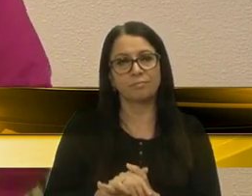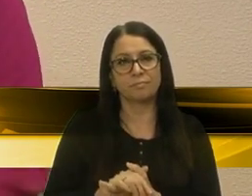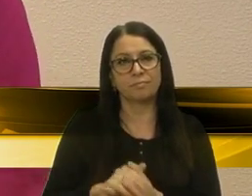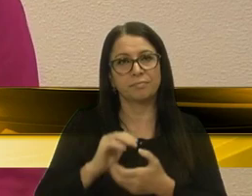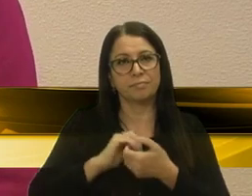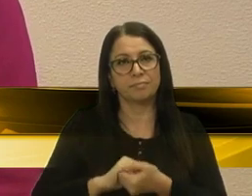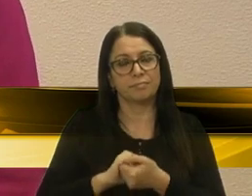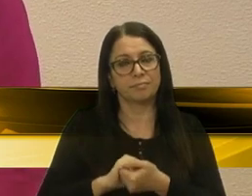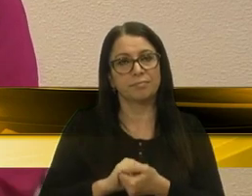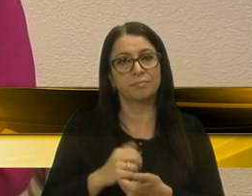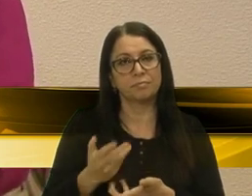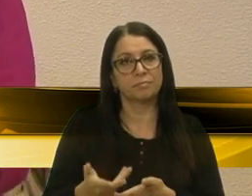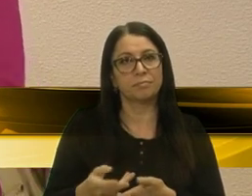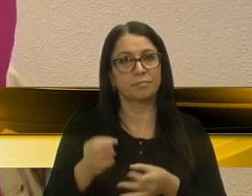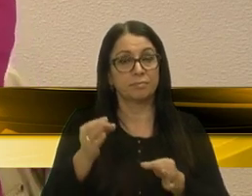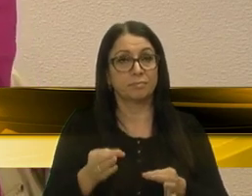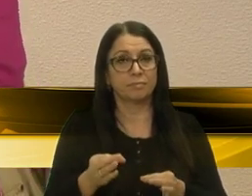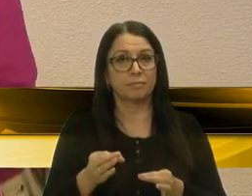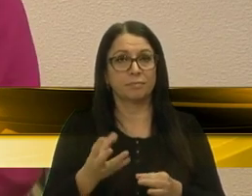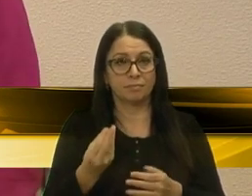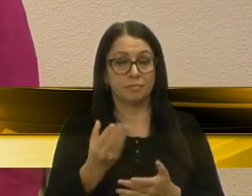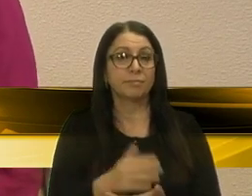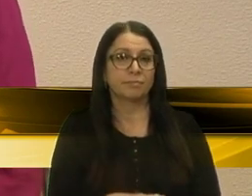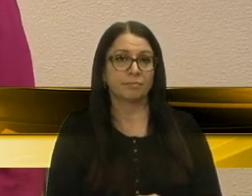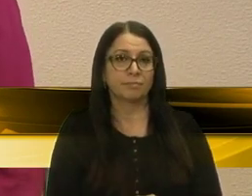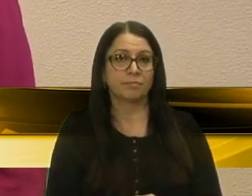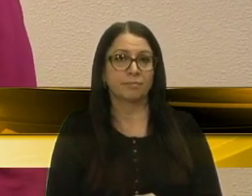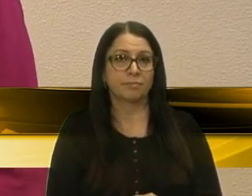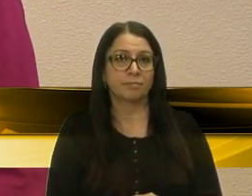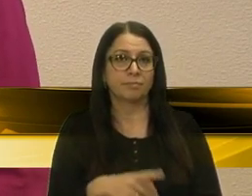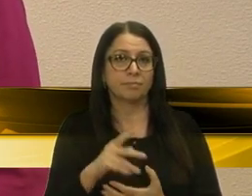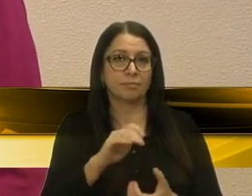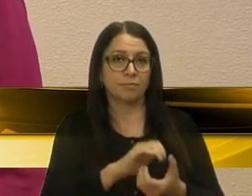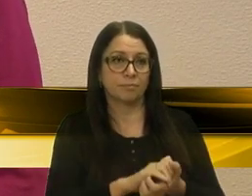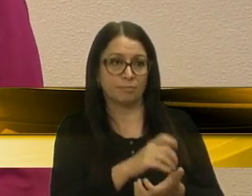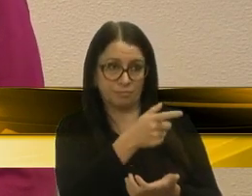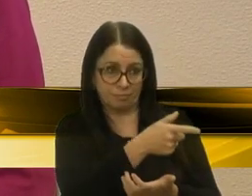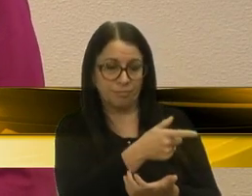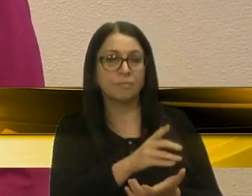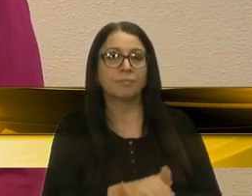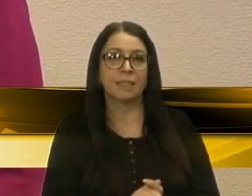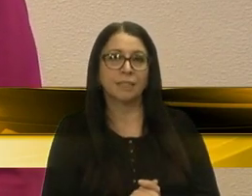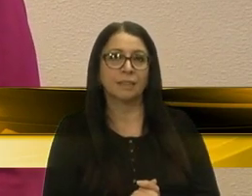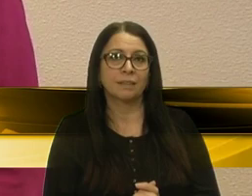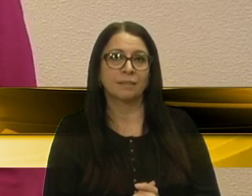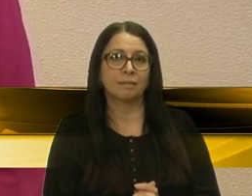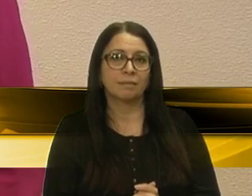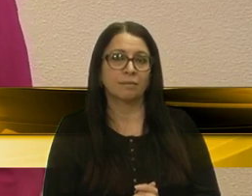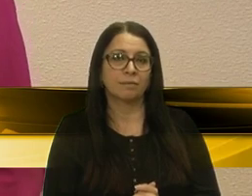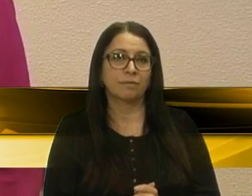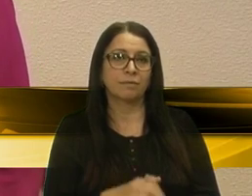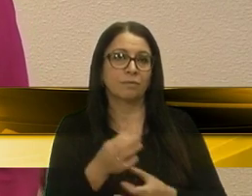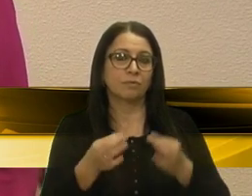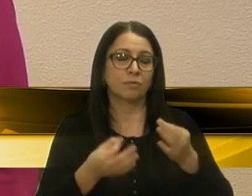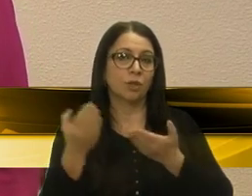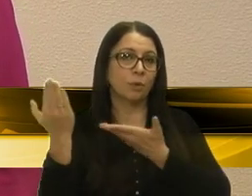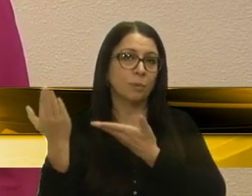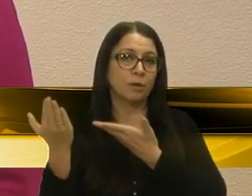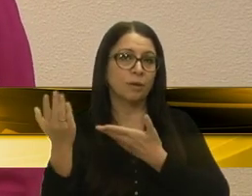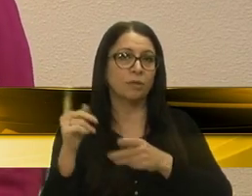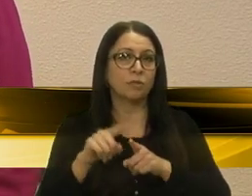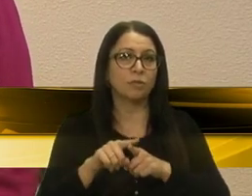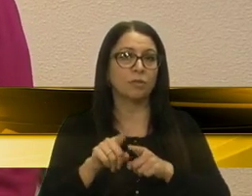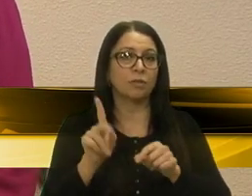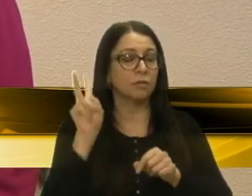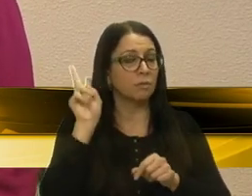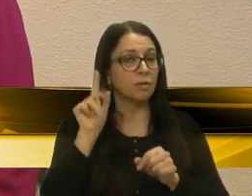cumprimenta gente então certamente ele tem muito do seu esposo da china então essa é uma uma justa homenagem um lembrete que